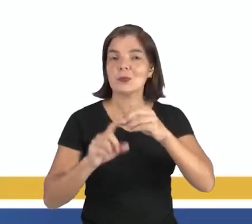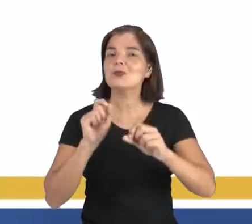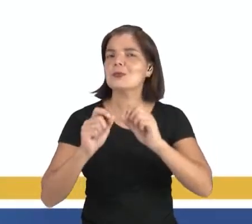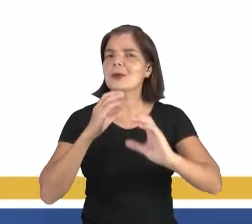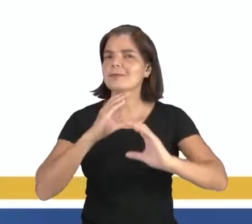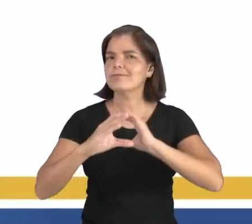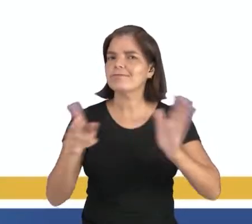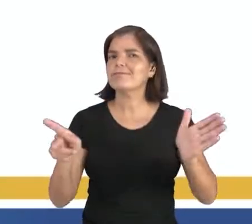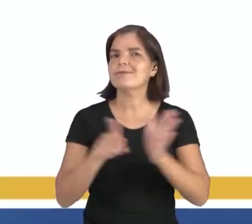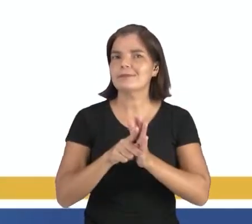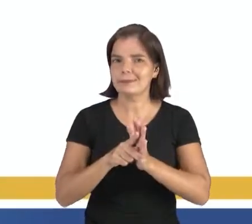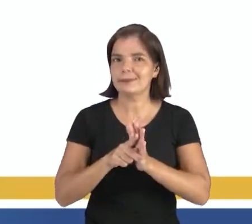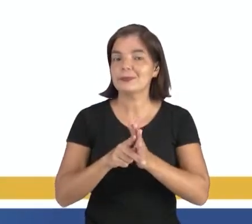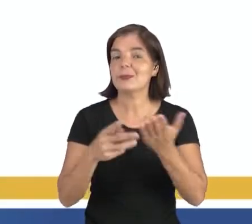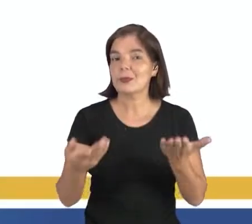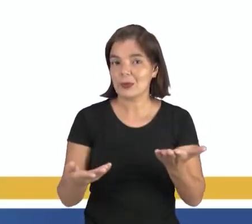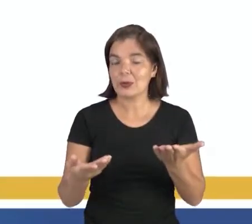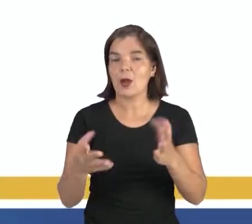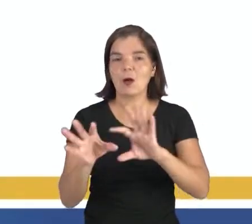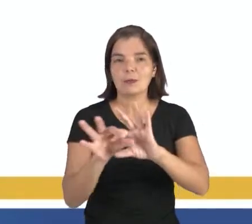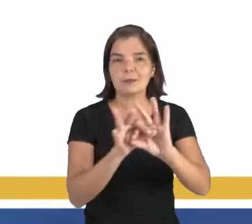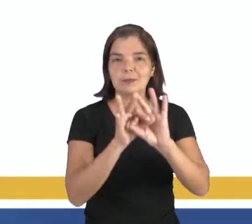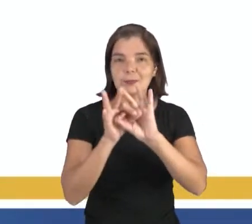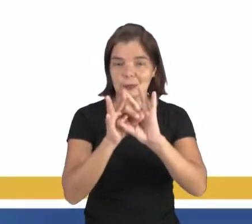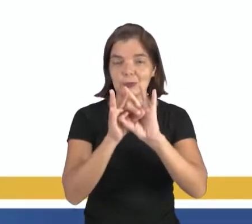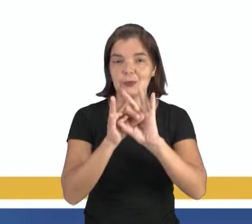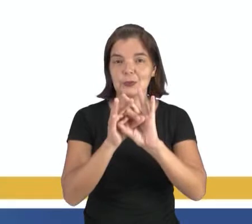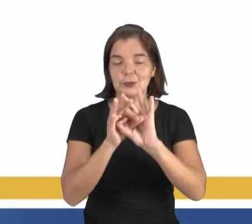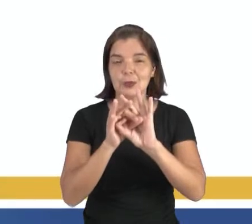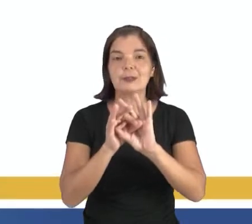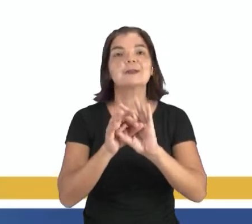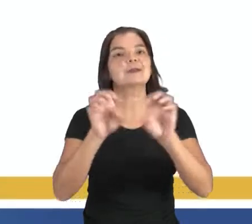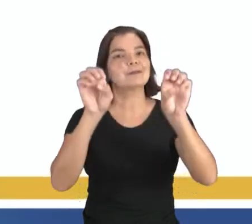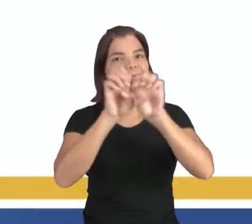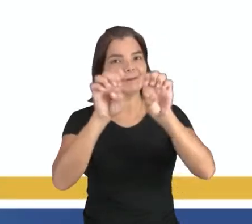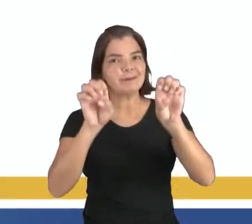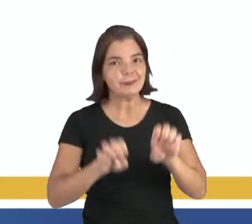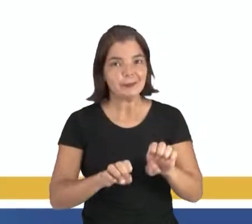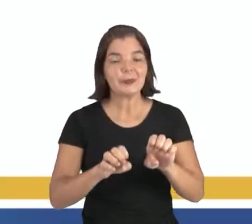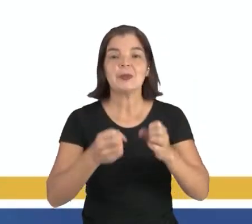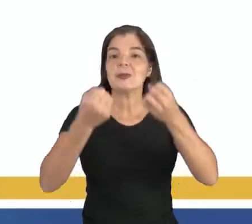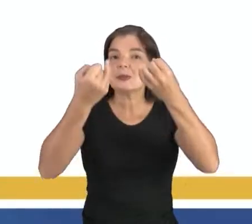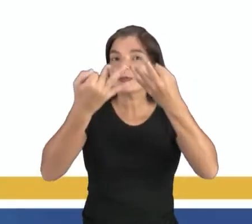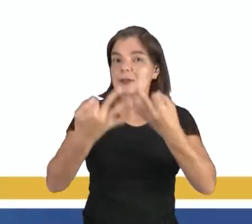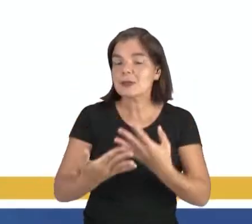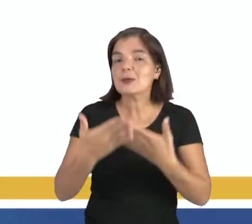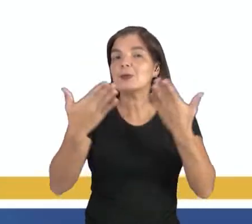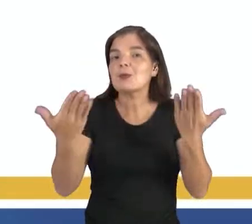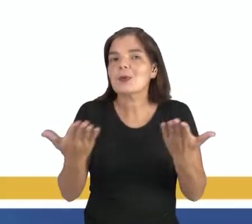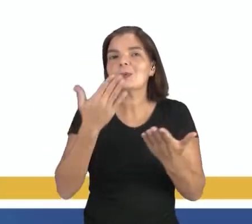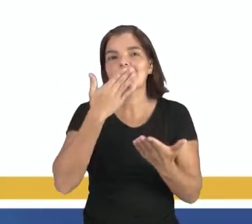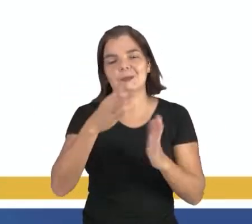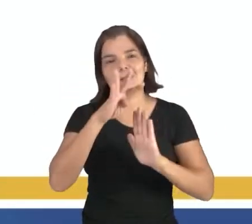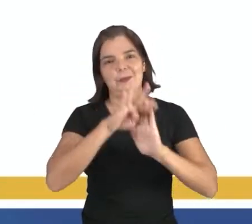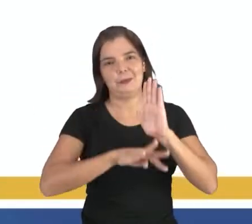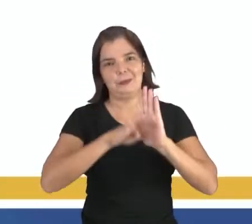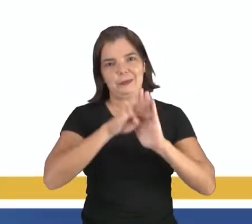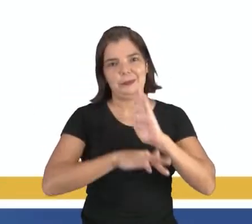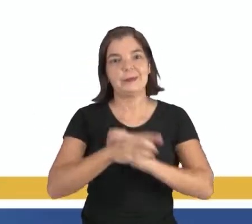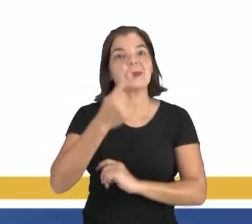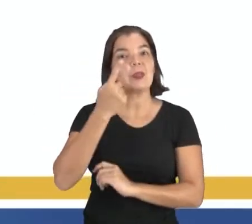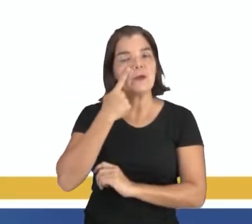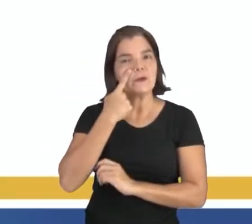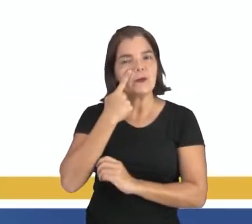comunicativa específica, alinhando-se à composição estrutural, que definem os tipos de texto. Nós vamos